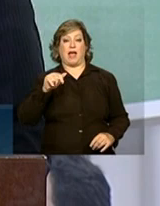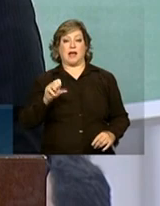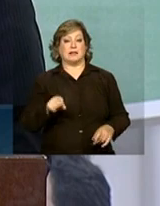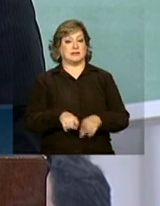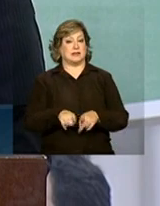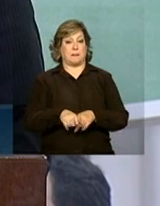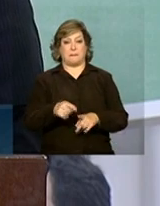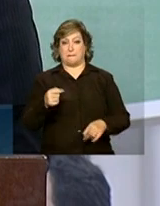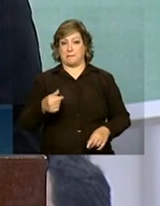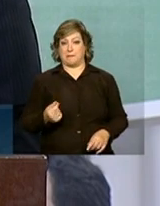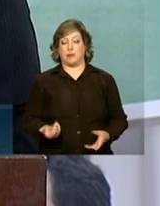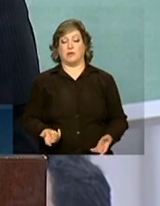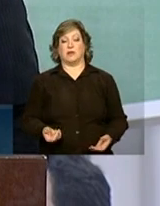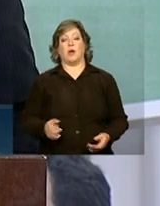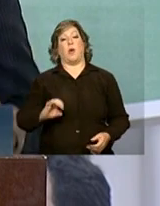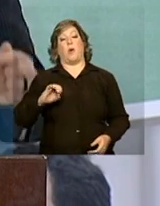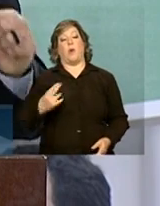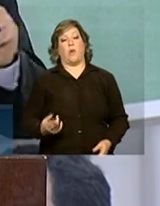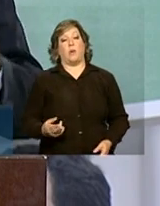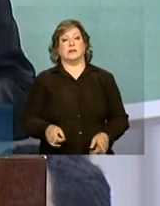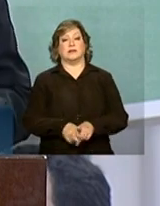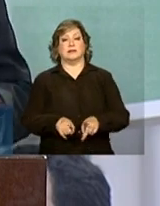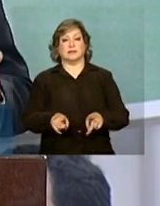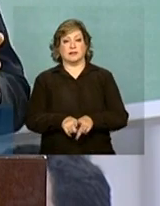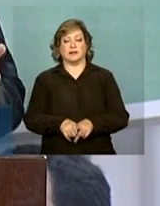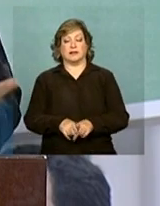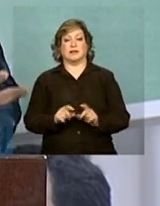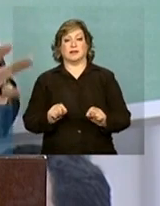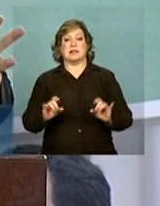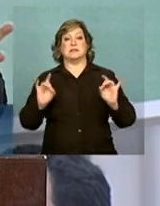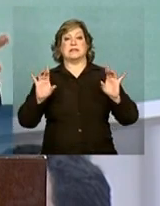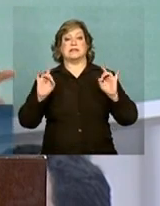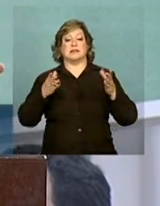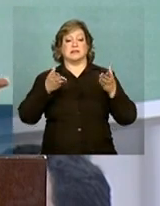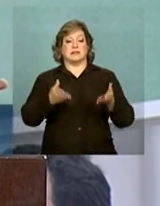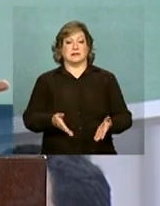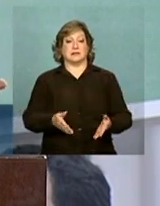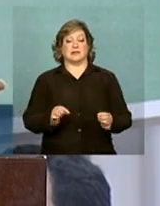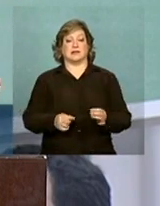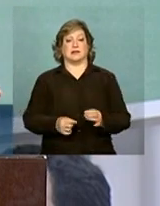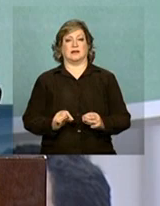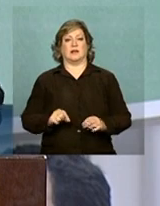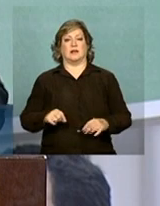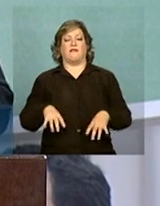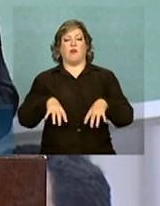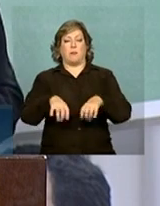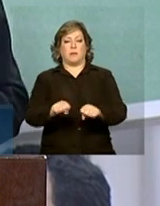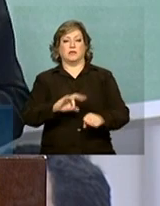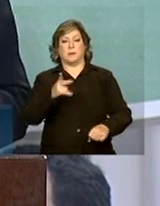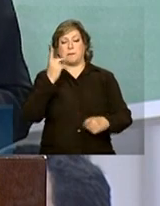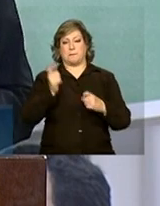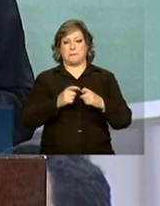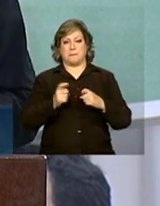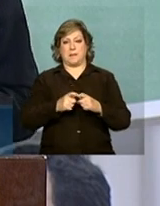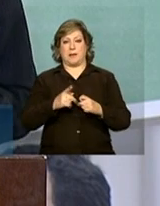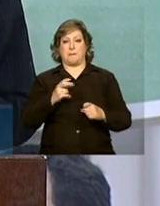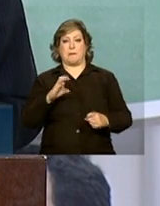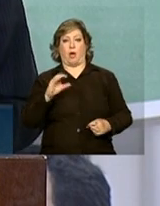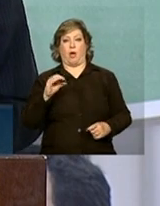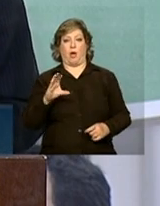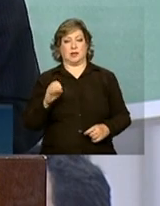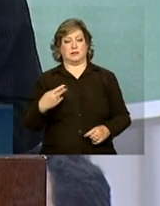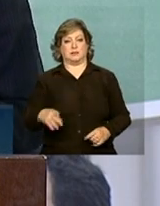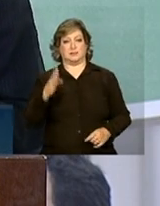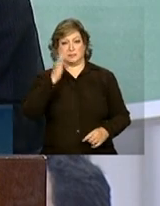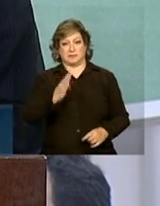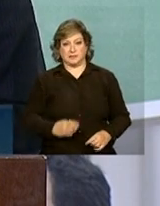ofertadas, seja do ponto de vista da formação, da especialização precoce dos médicos brasileiros, que não